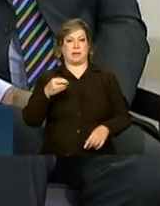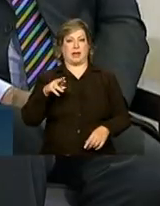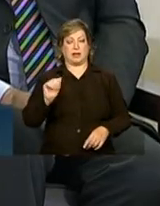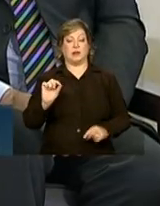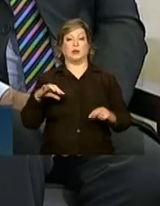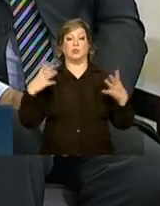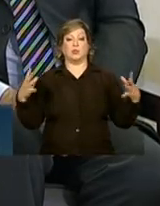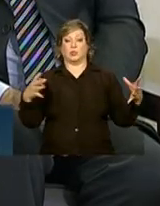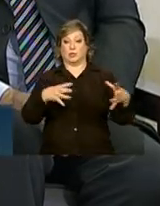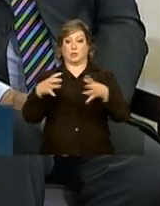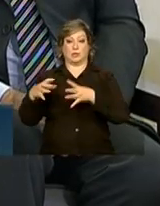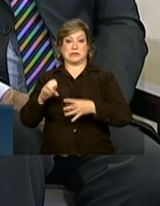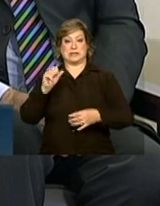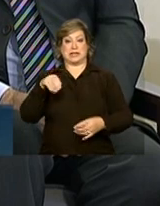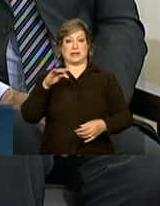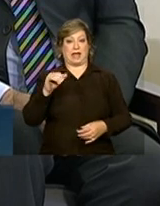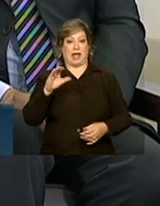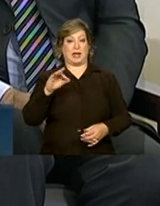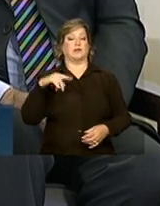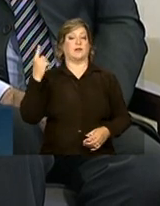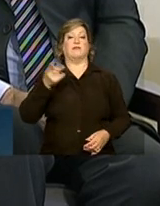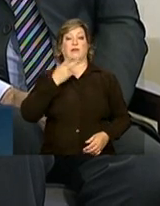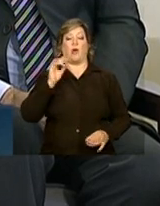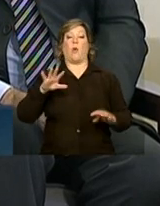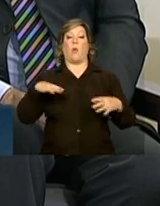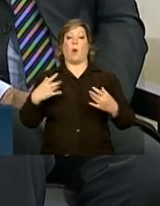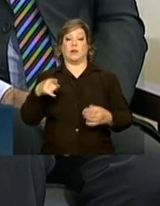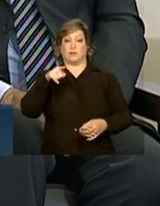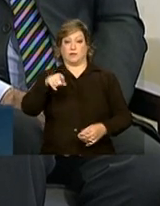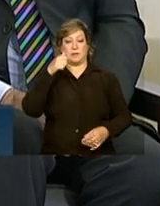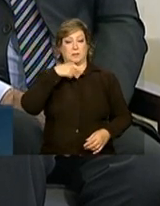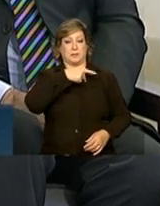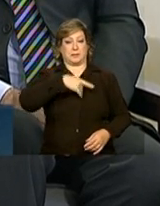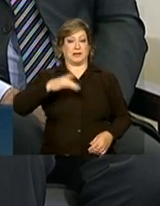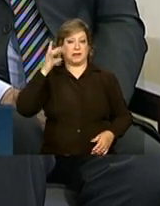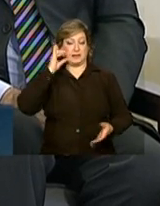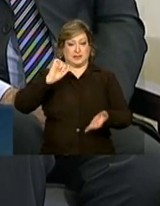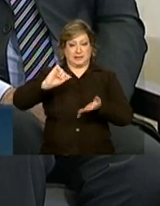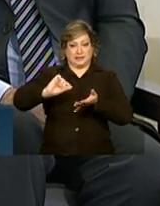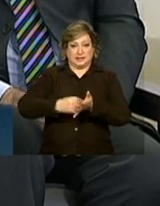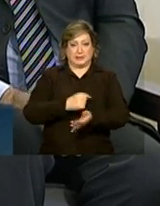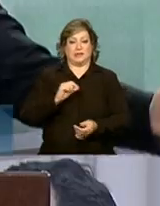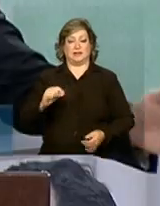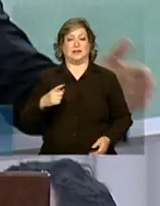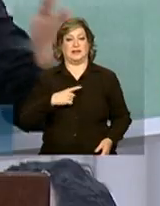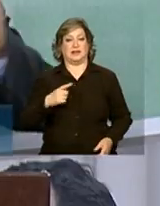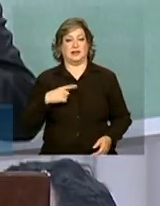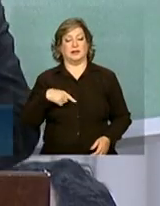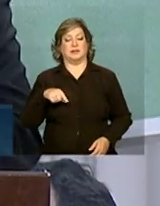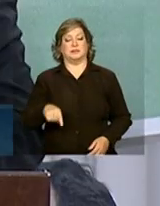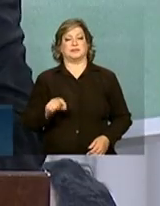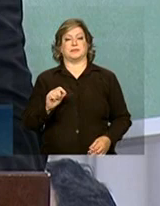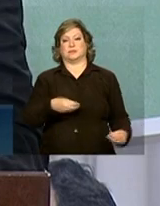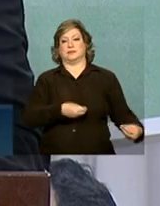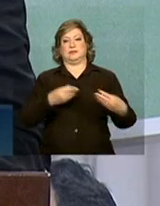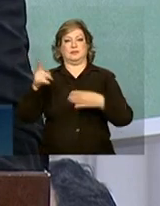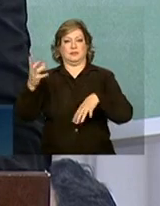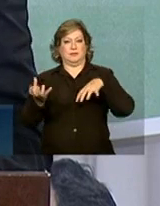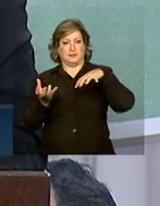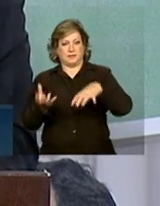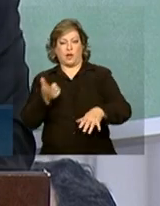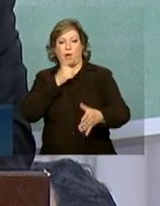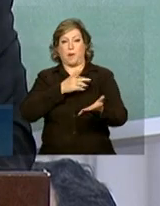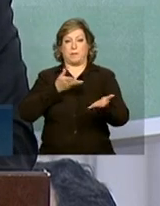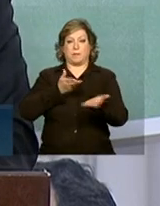as entidades da Santas Casas já falaram que a senhora, quando sancionou a mudança do SEBAS, o PRO-SUS, que a senhora encaminhou para o Congresso aprovou, a senhora está